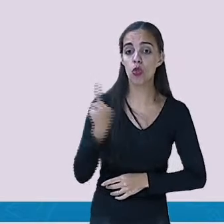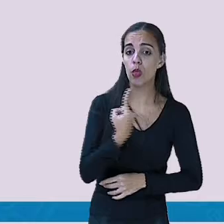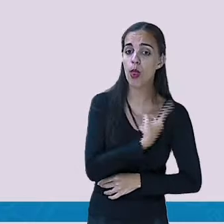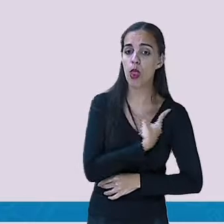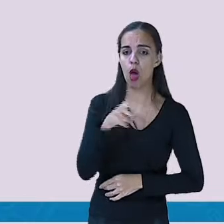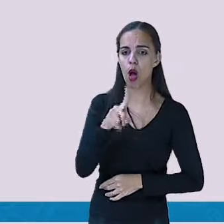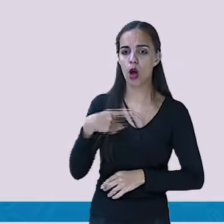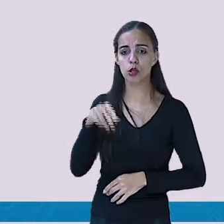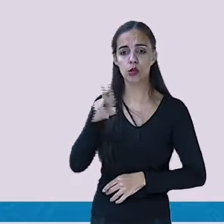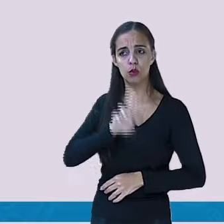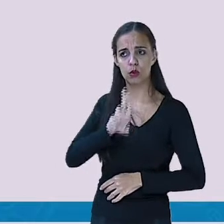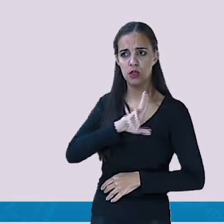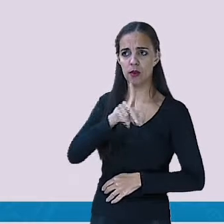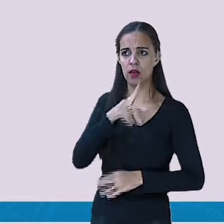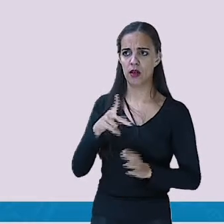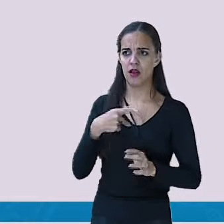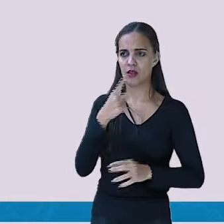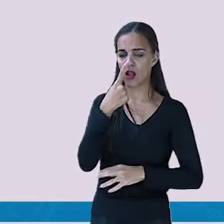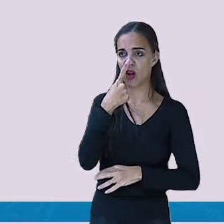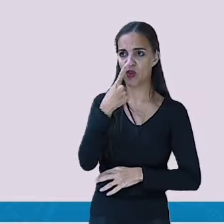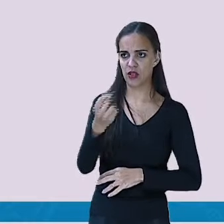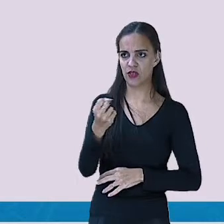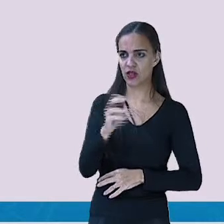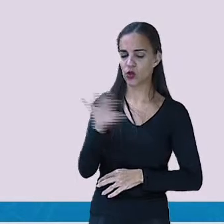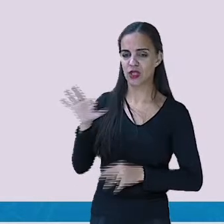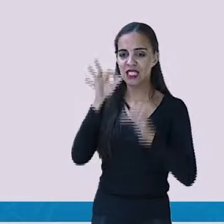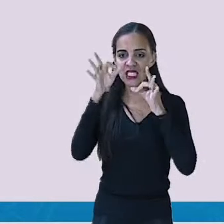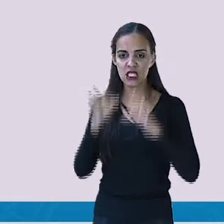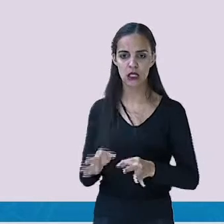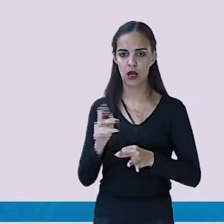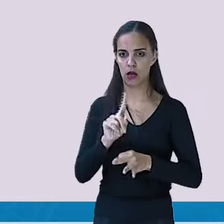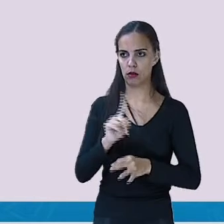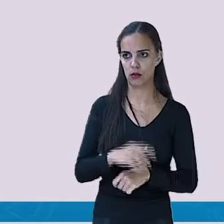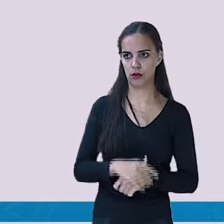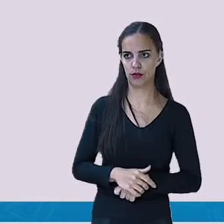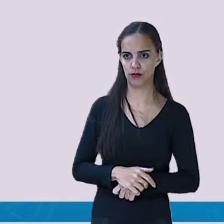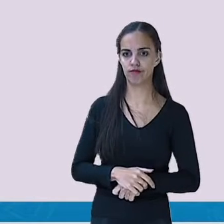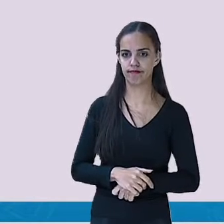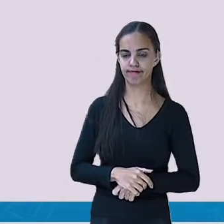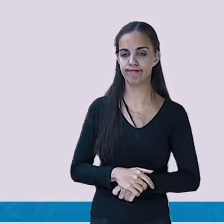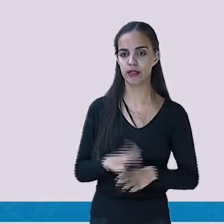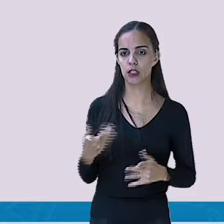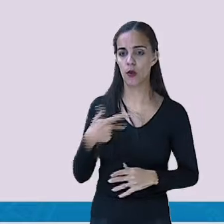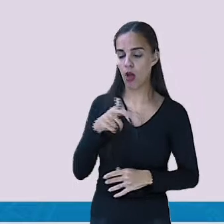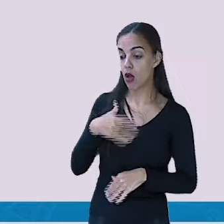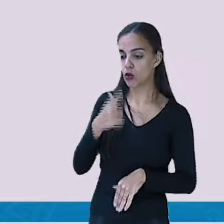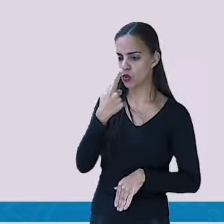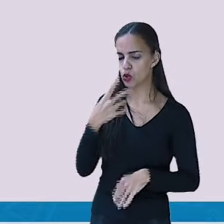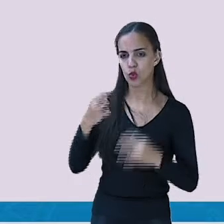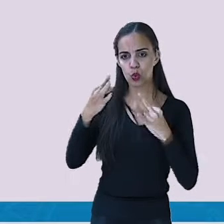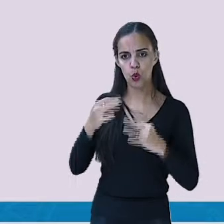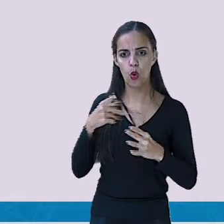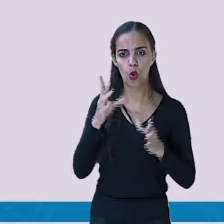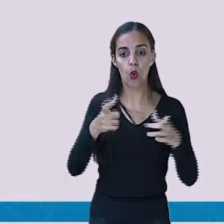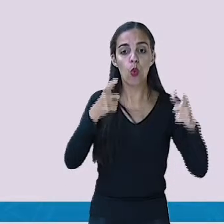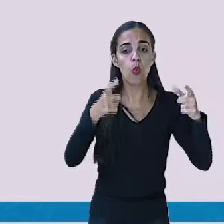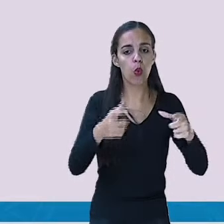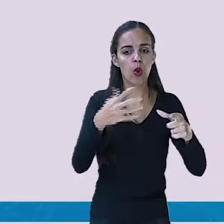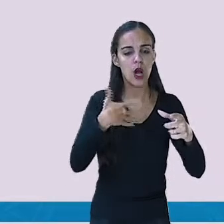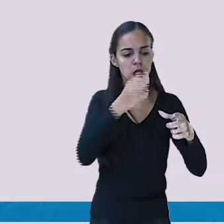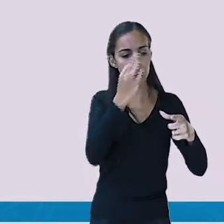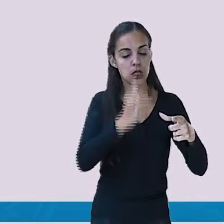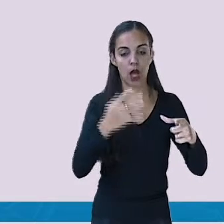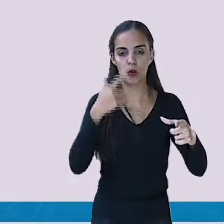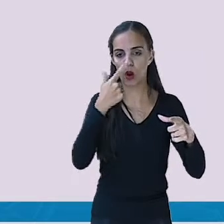nós produzimos, e o descarte não é feito no local adequado, né? É o resíduo sólido,